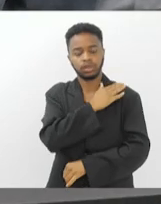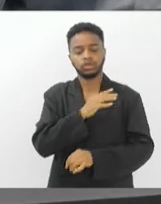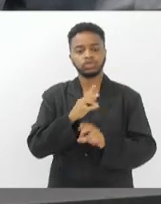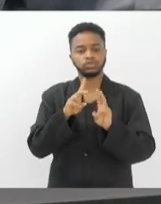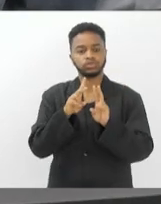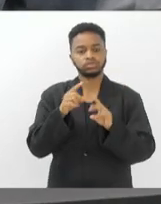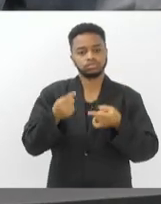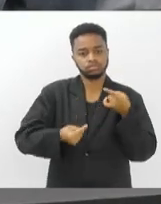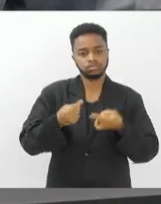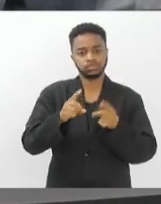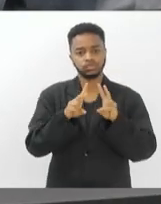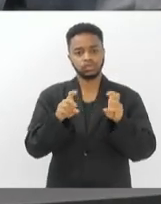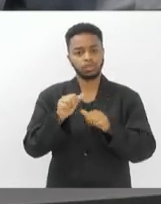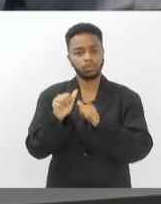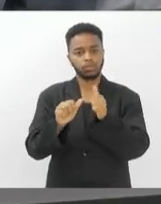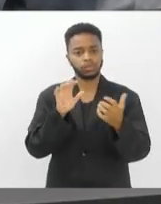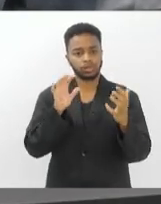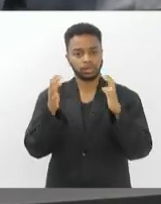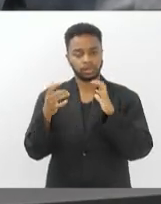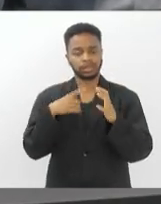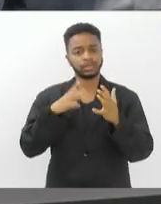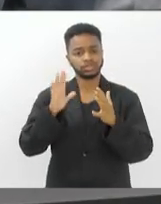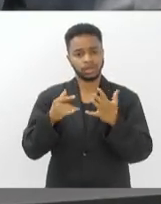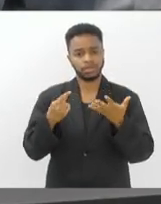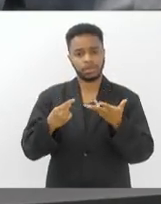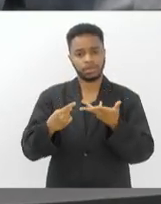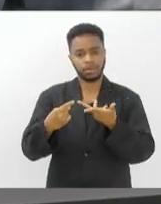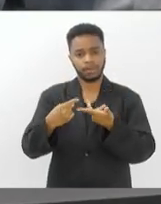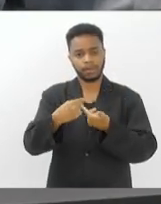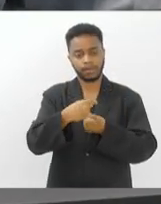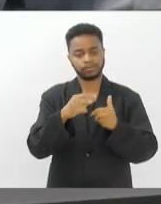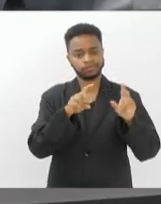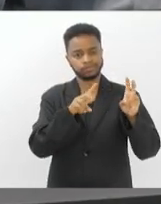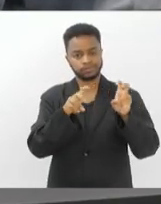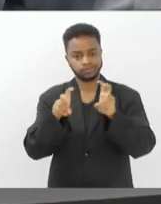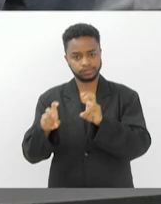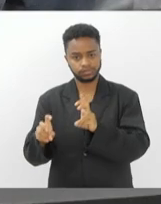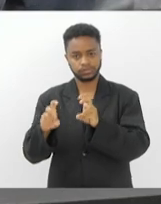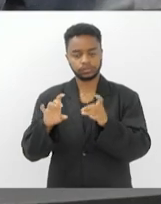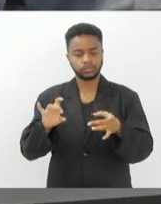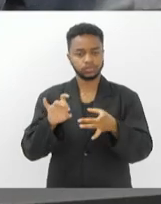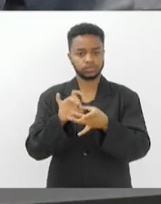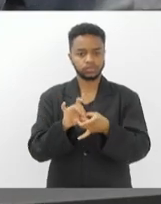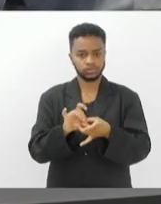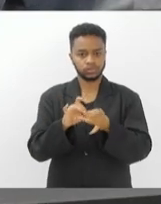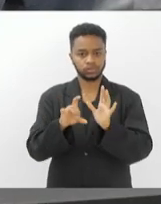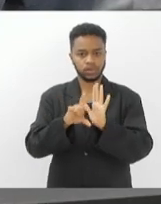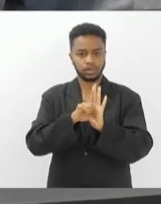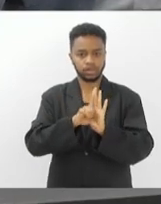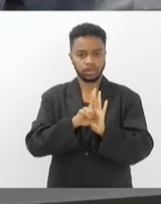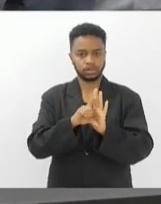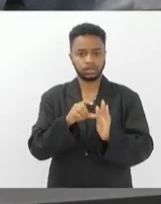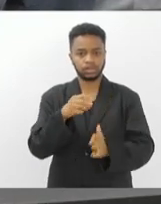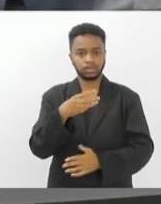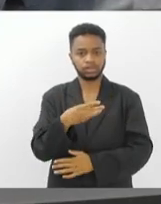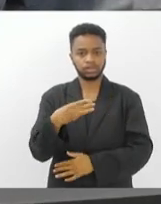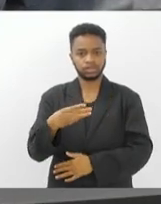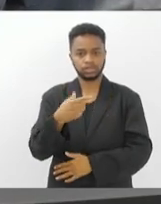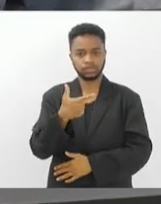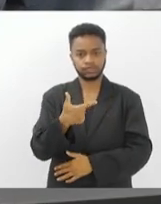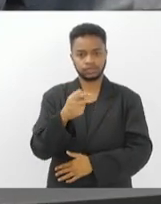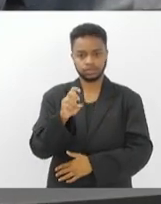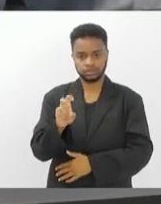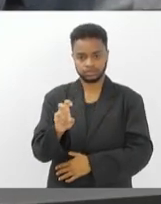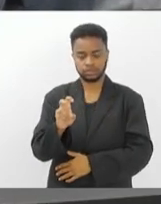climática, etc. Ou seja, todos esses pontos estão incluídos na lei